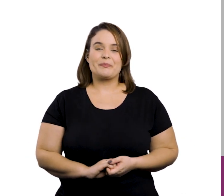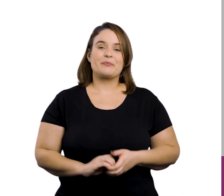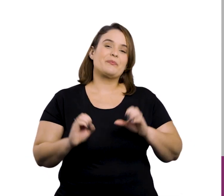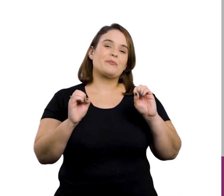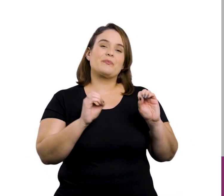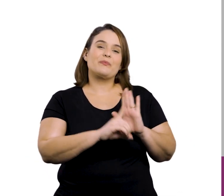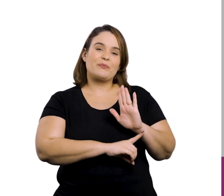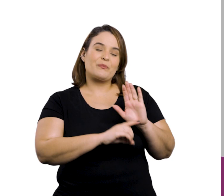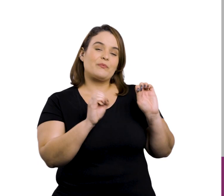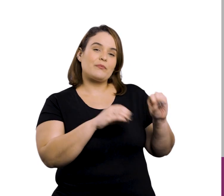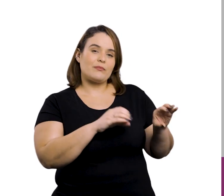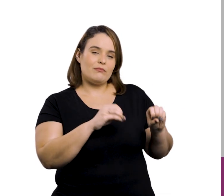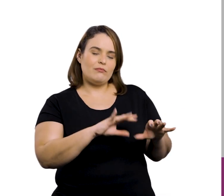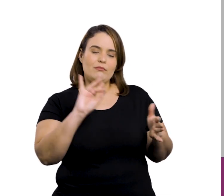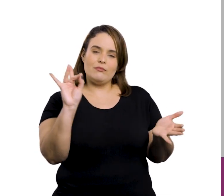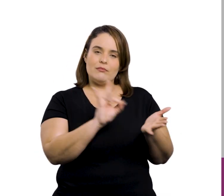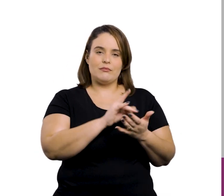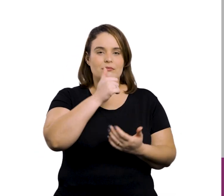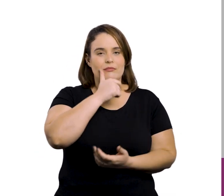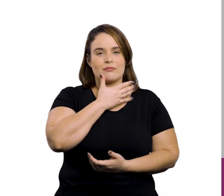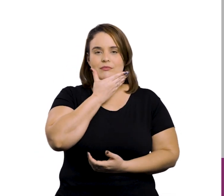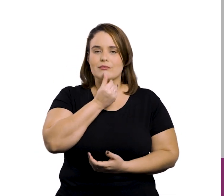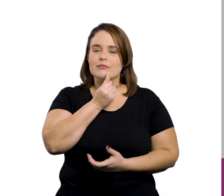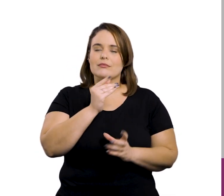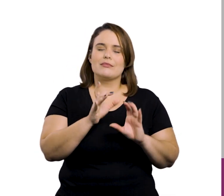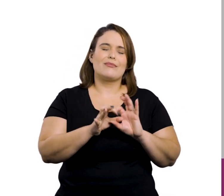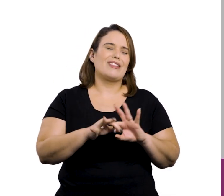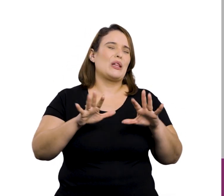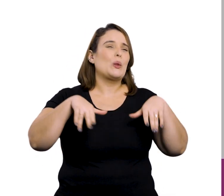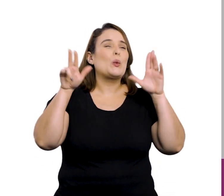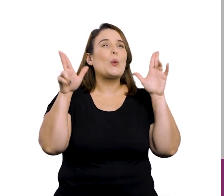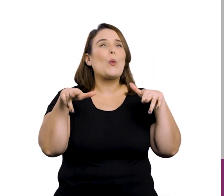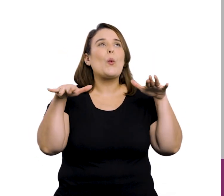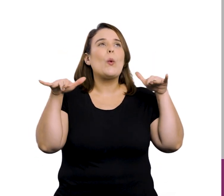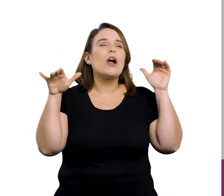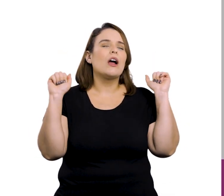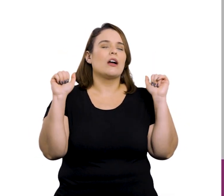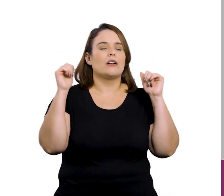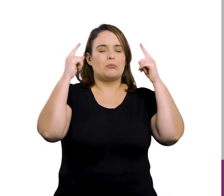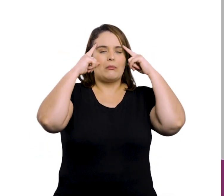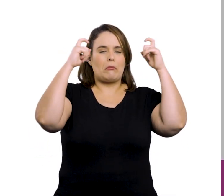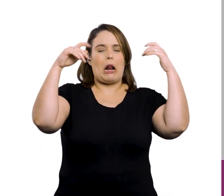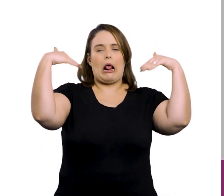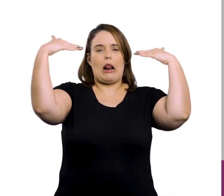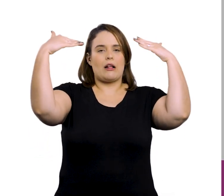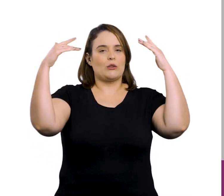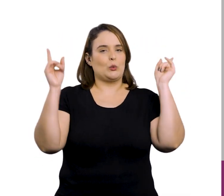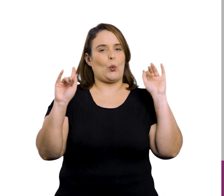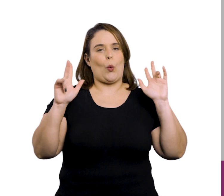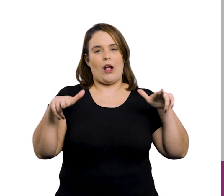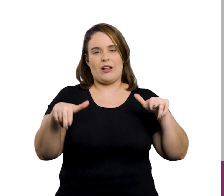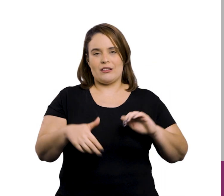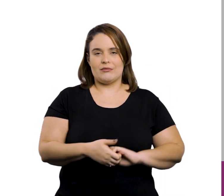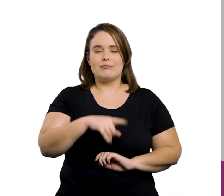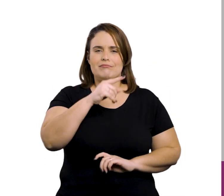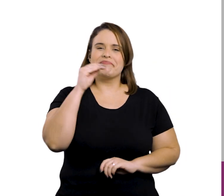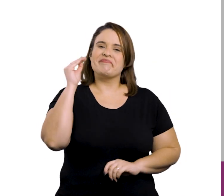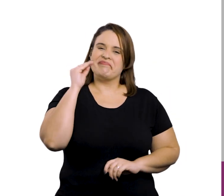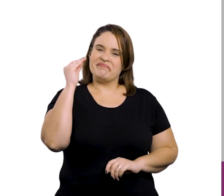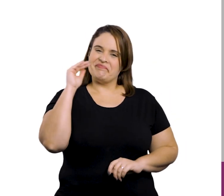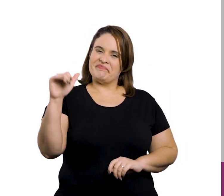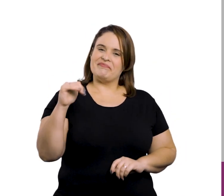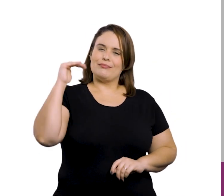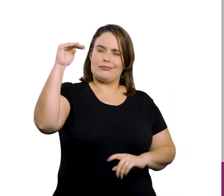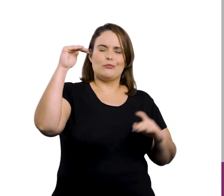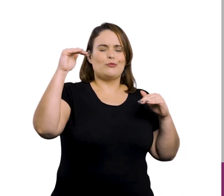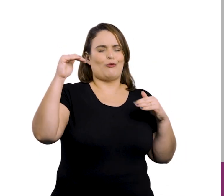dessa palavra. Se o direito à educação for consagrado, mulheres e homens jamais permitirão a ascensão da barbárie. Se